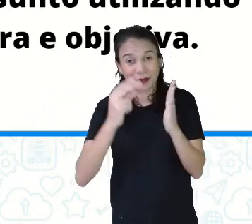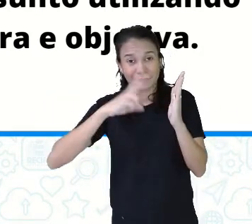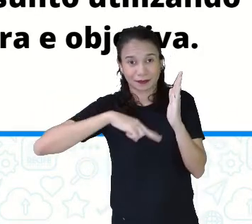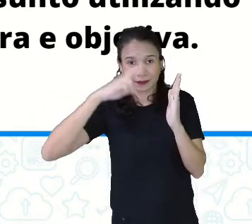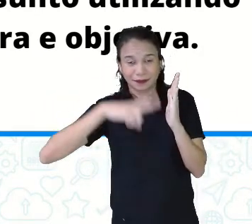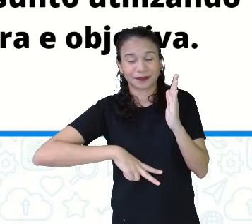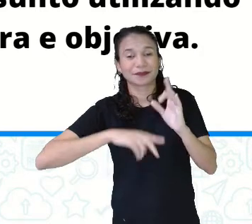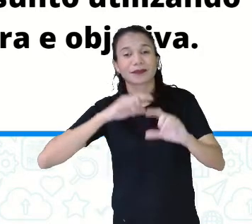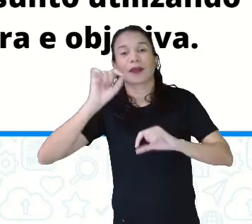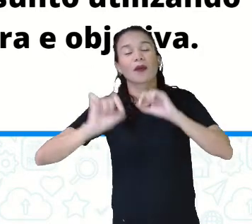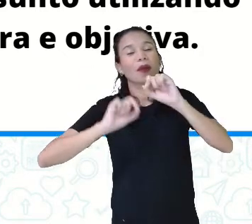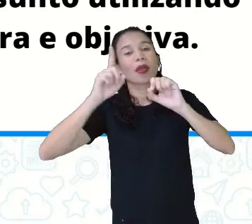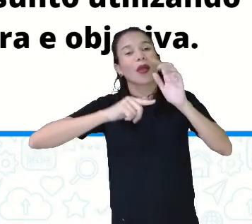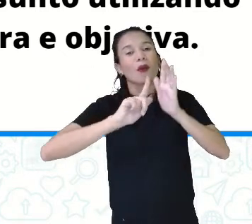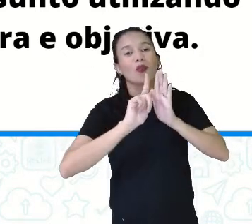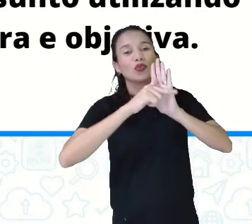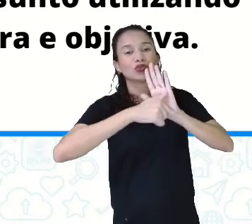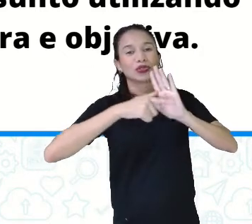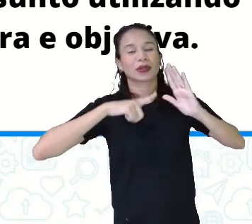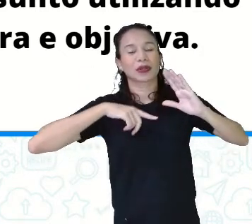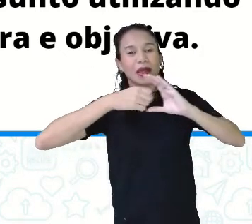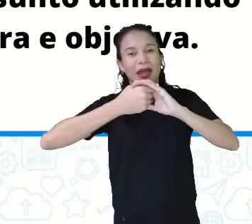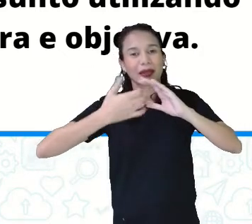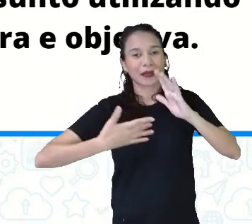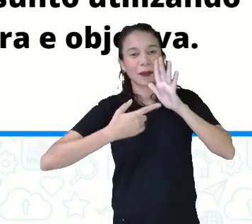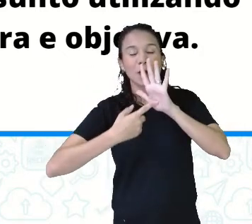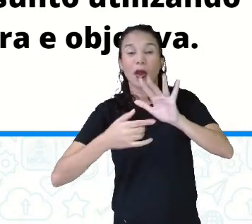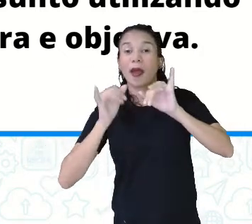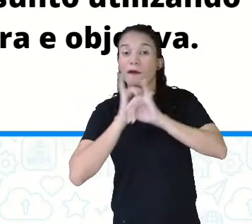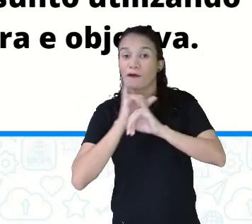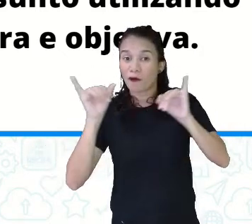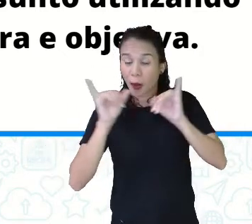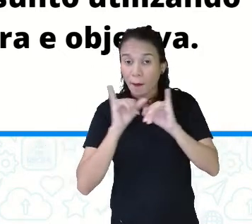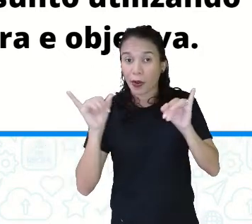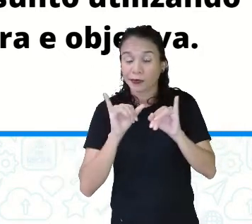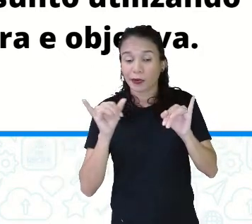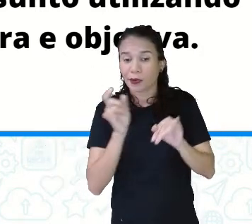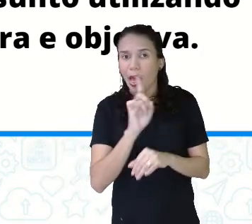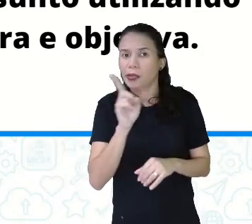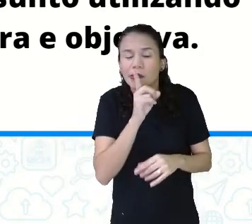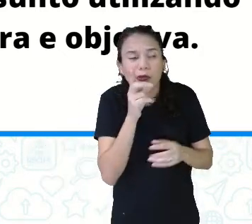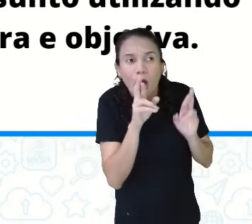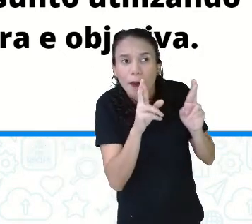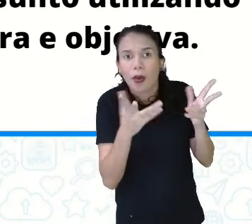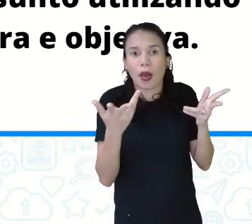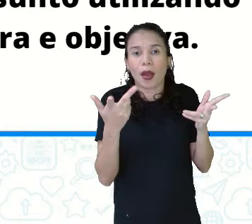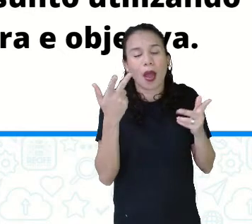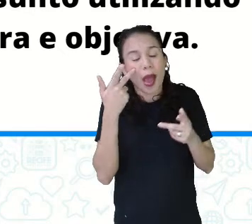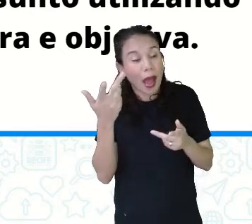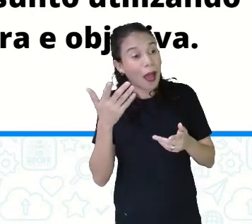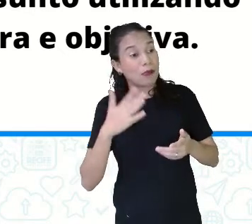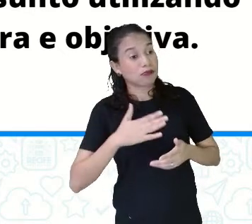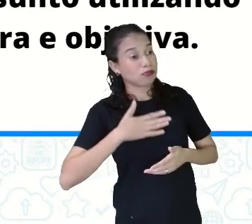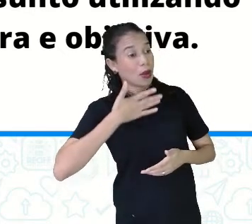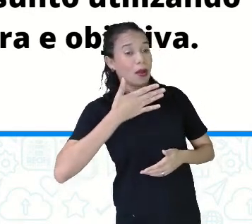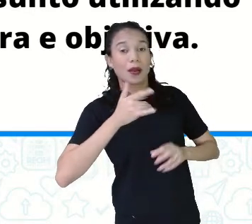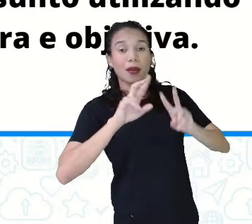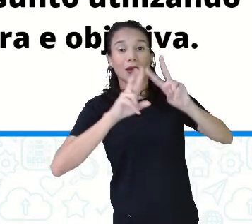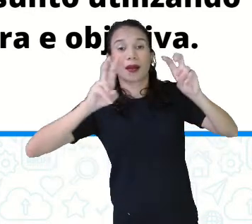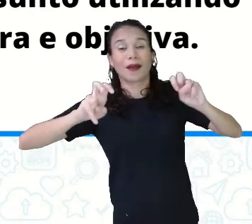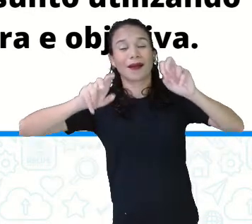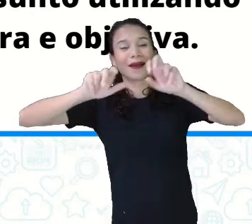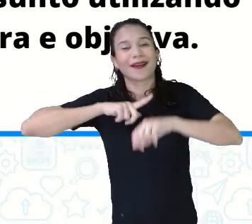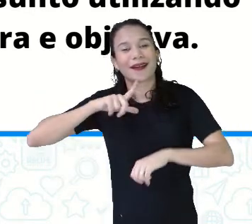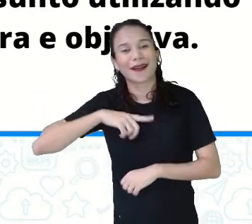leitura, é um gênero que se caracteriza por trazer uma informação inesperada, incomum ou surpreendente sobre